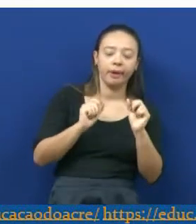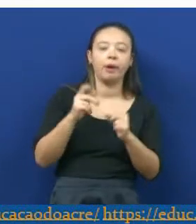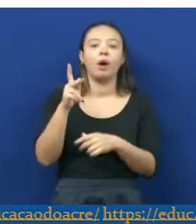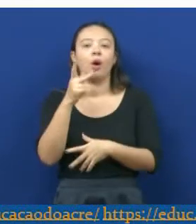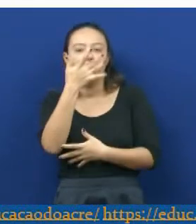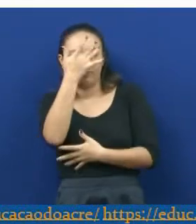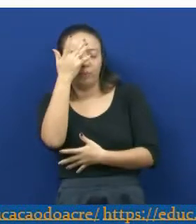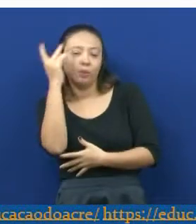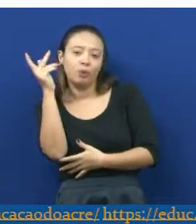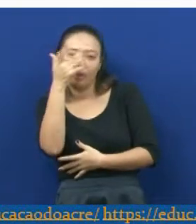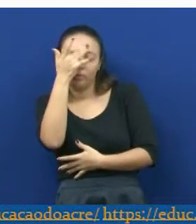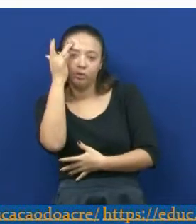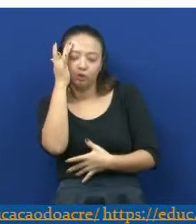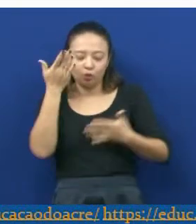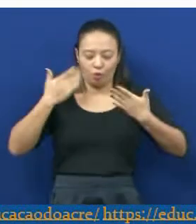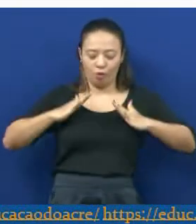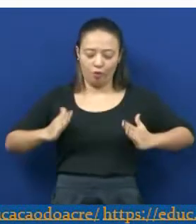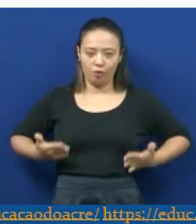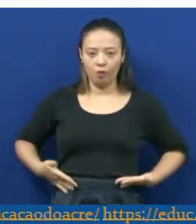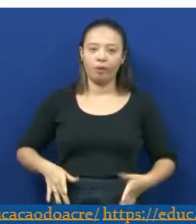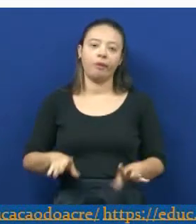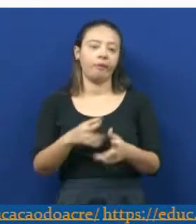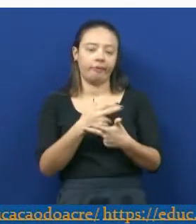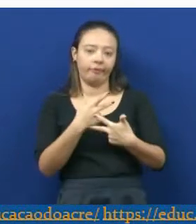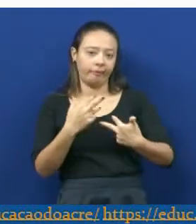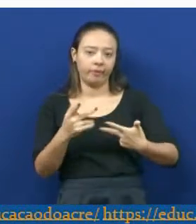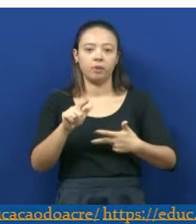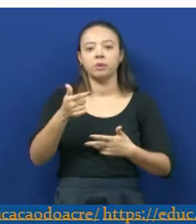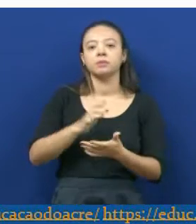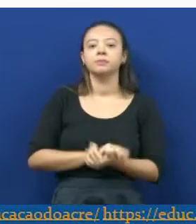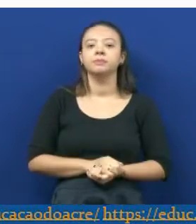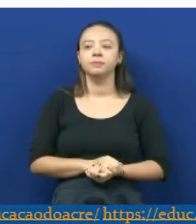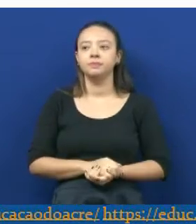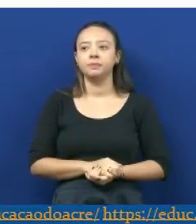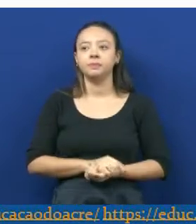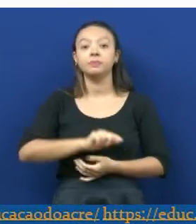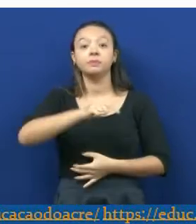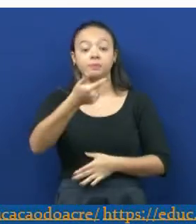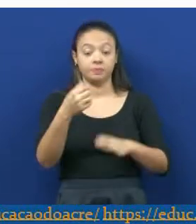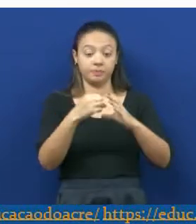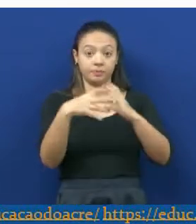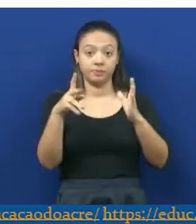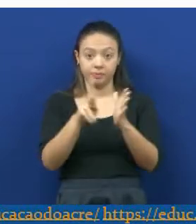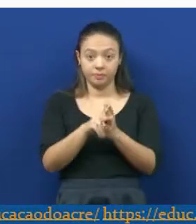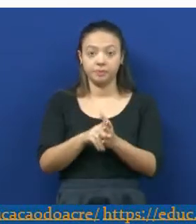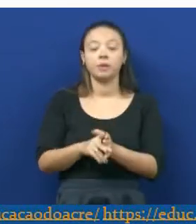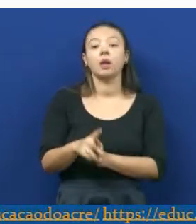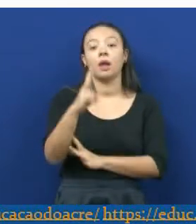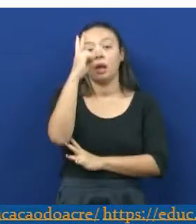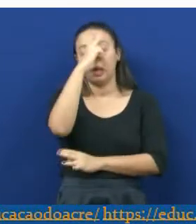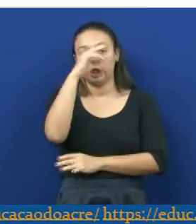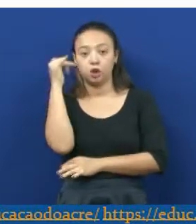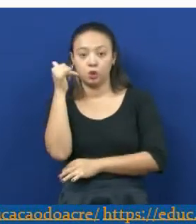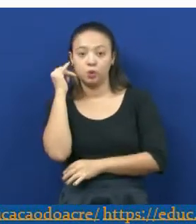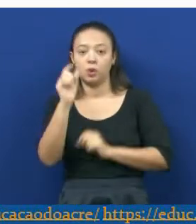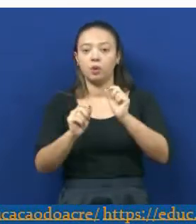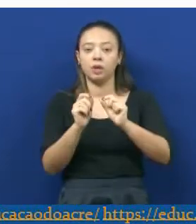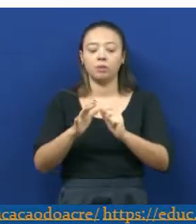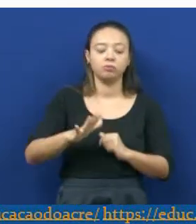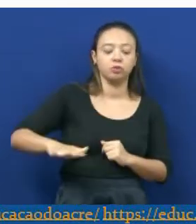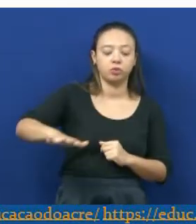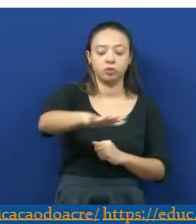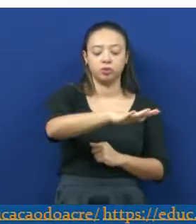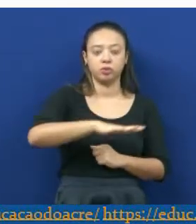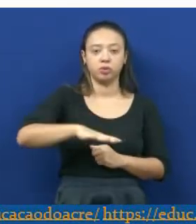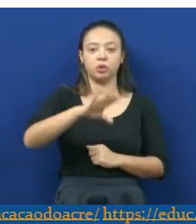melancolia e a baronesa que também aparece ali. Um outro elemento da narrativa é o cenário ou espaço, que é onde a narrativa se